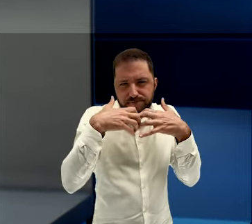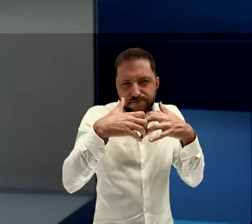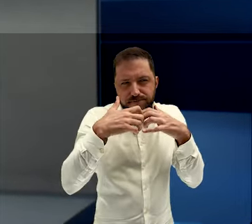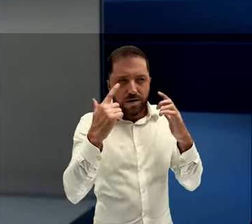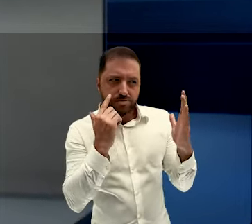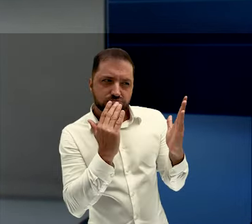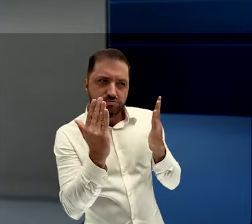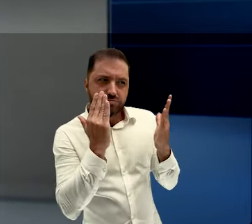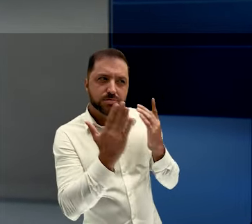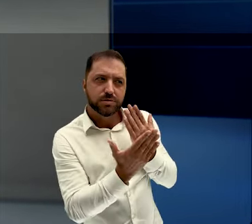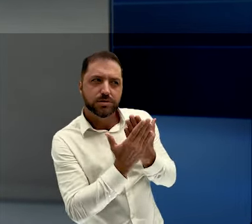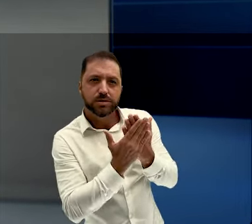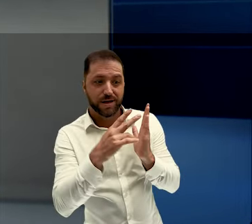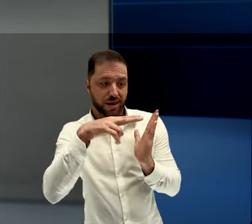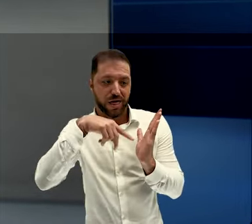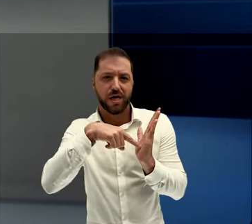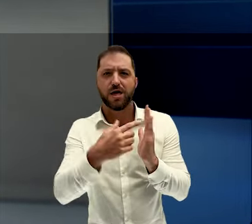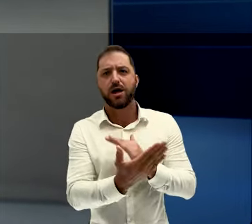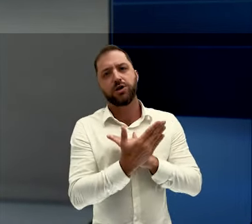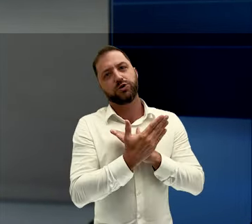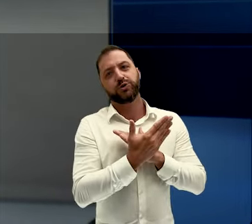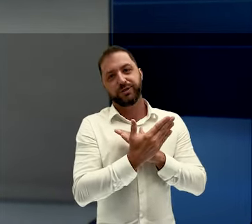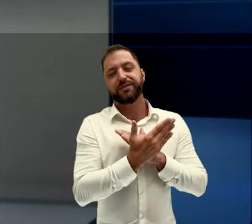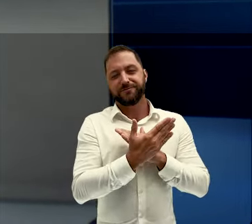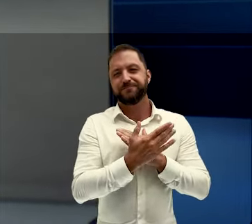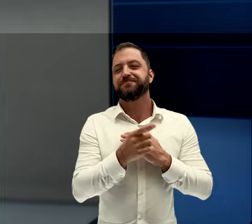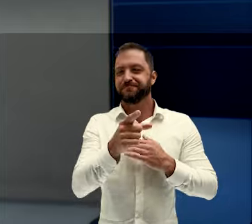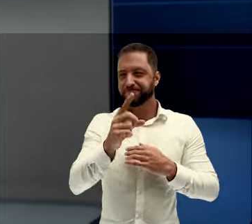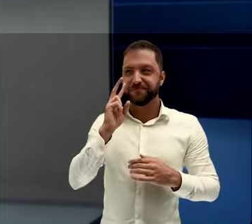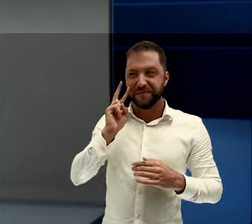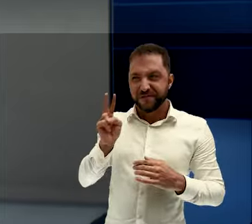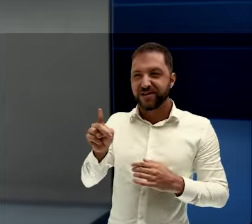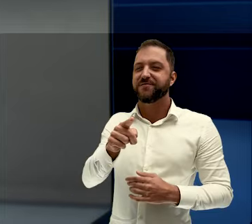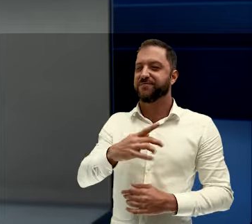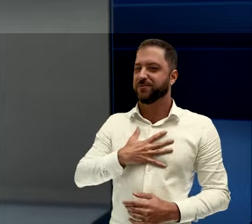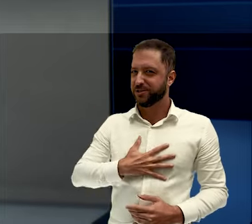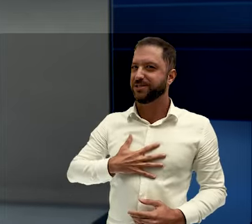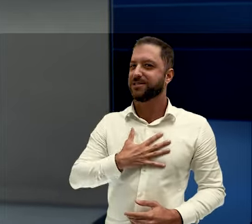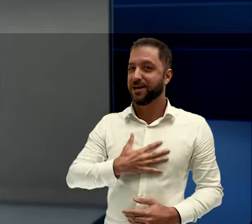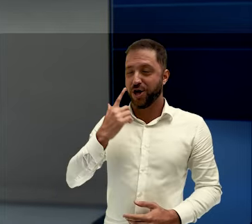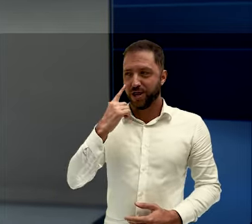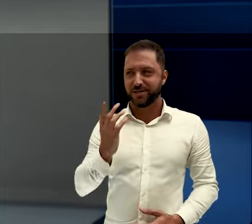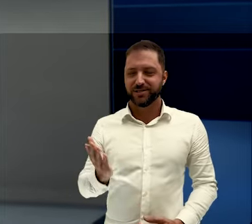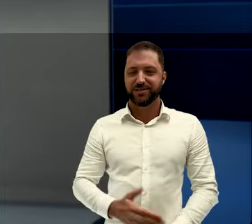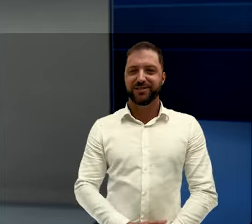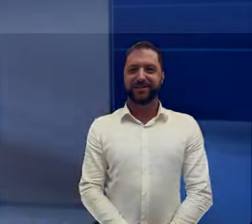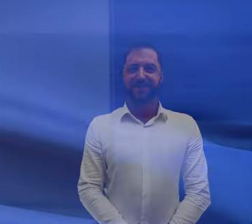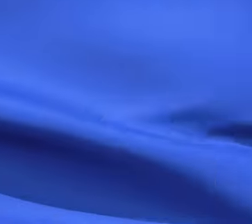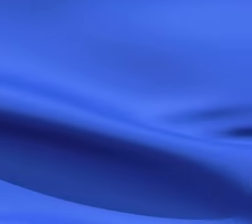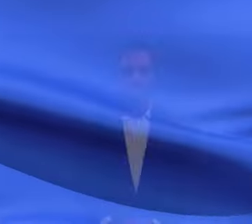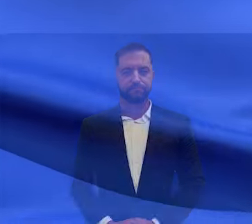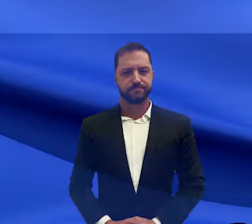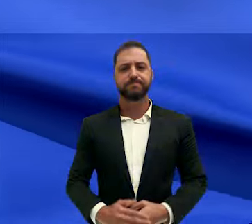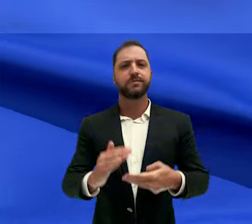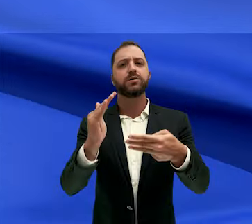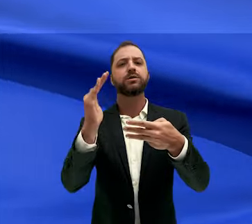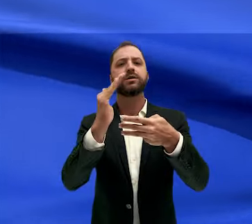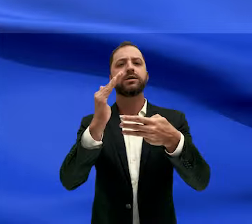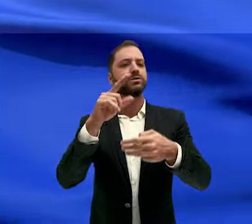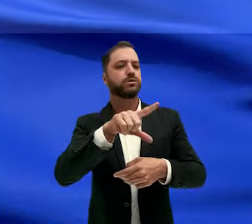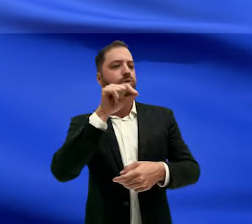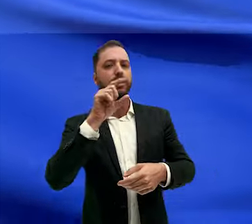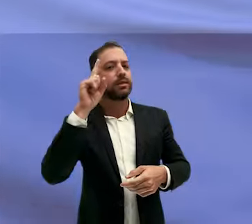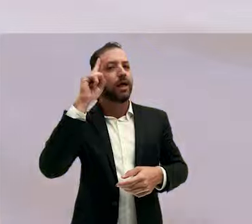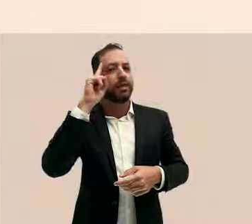crítico e a capacidade de interpretação. Confira essa matéria que está muito especial. A